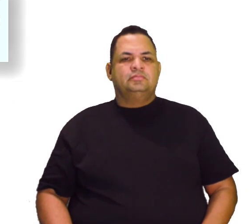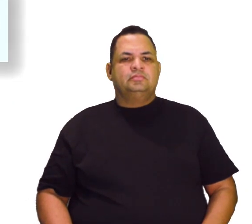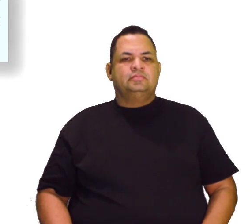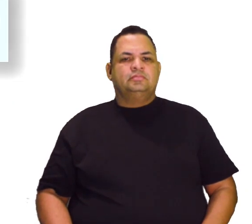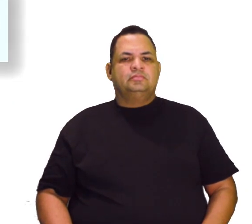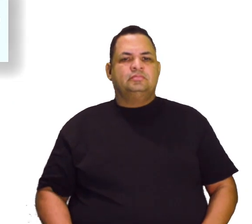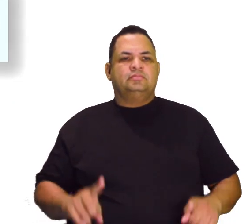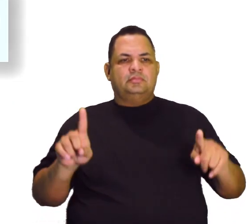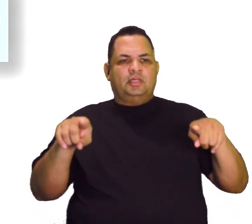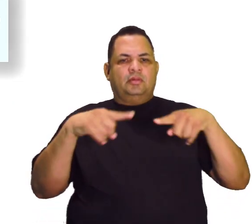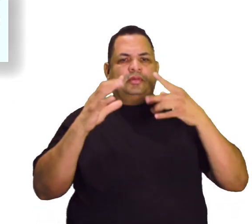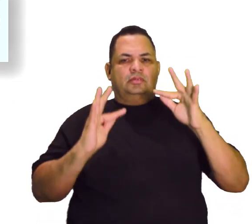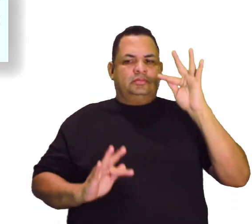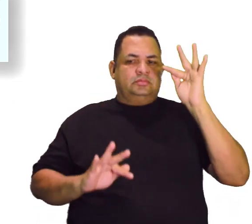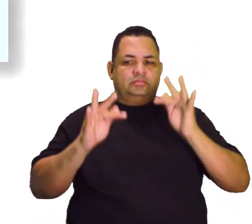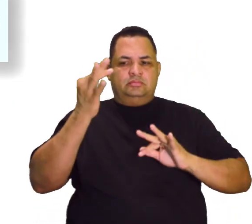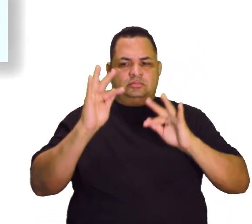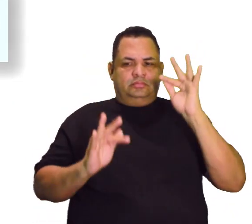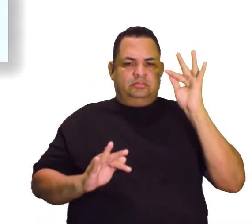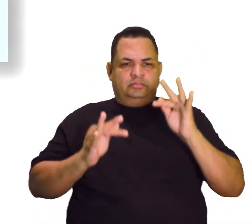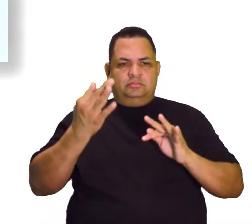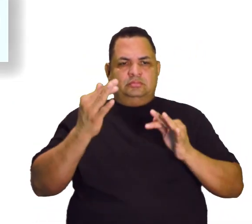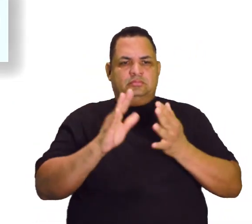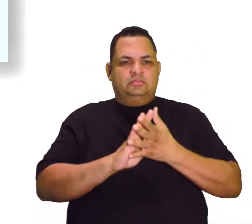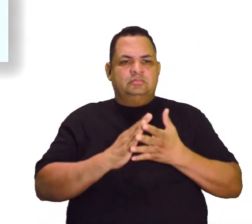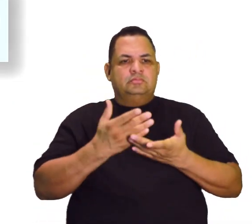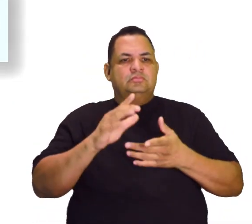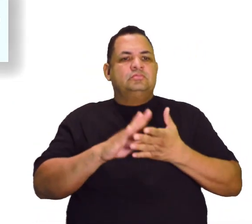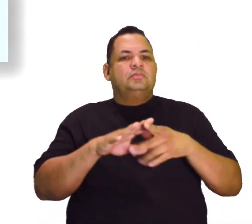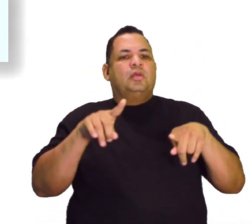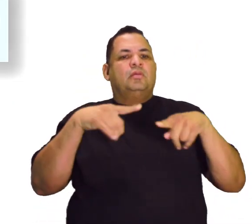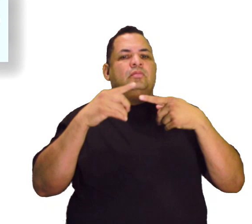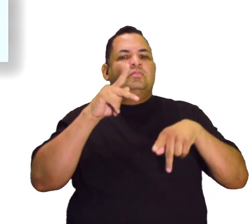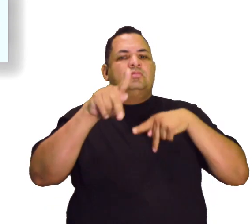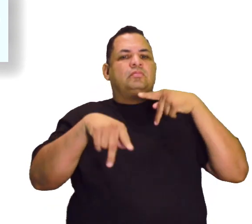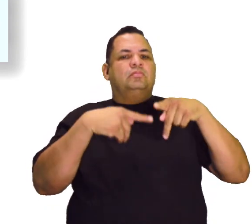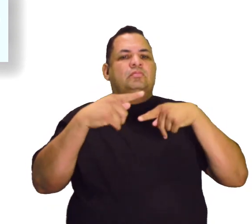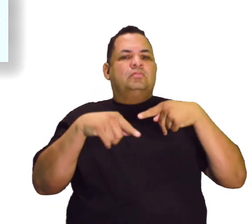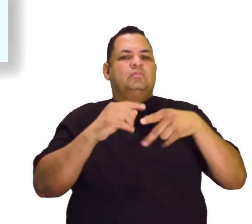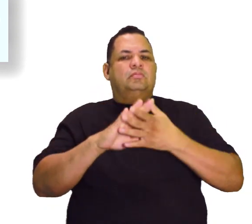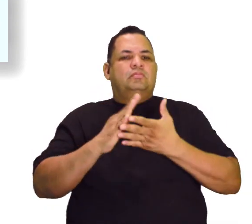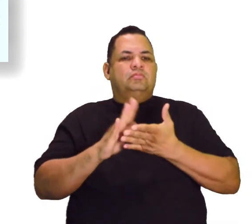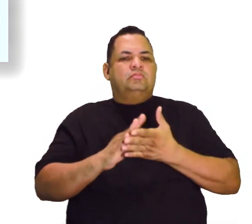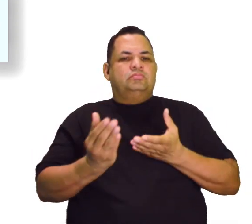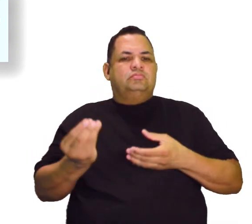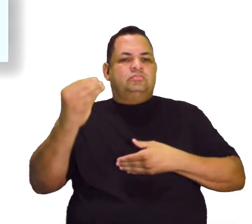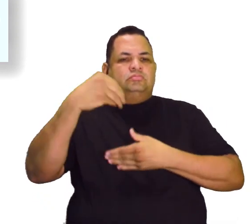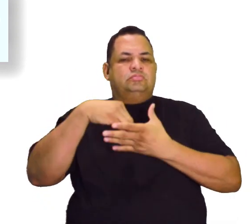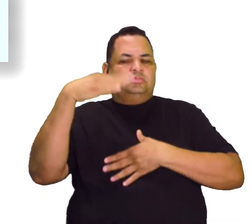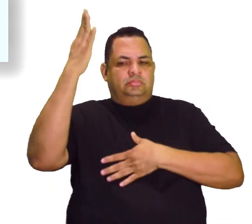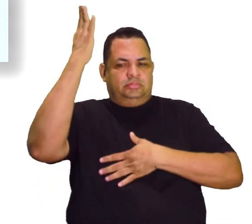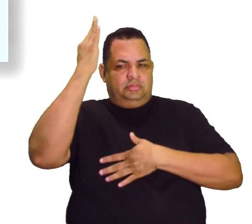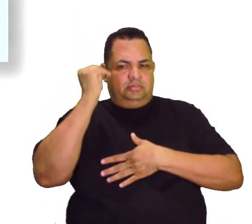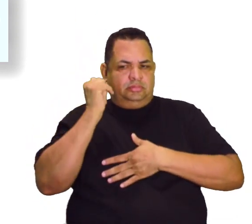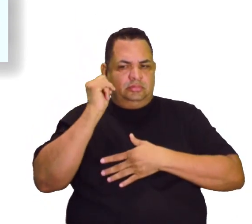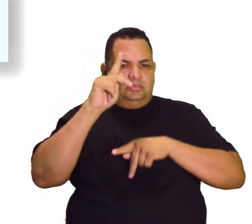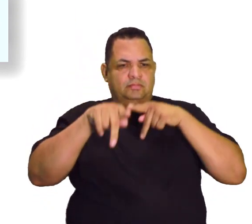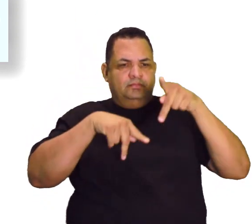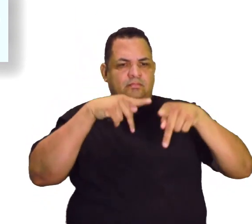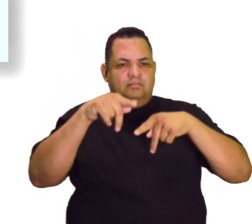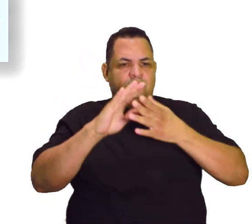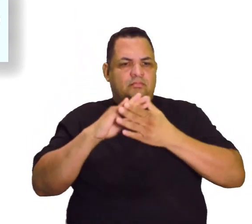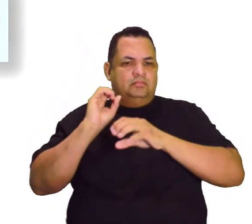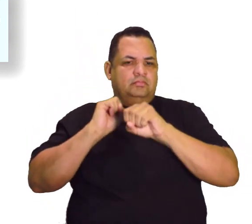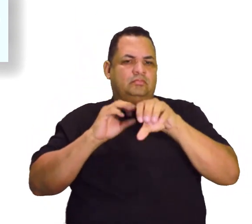Vamos ver então sobre as músicas folclóricas. São canções populares que fazem parte da sabedoria popular.